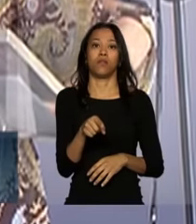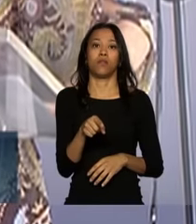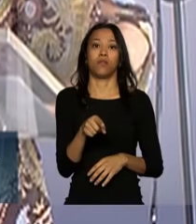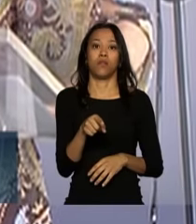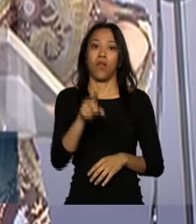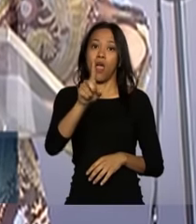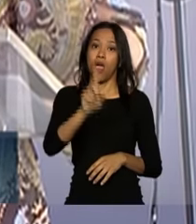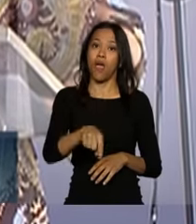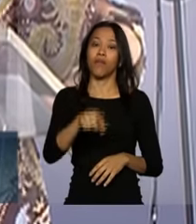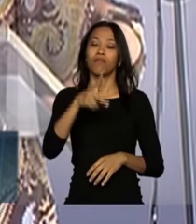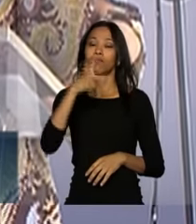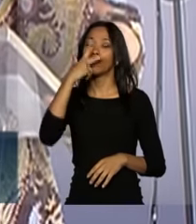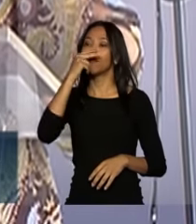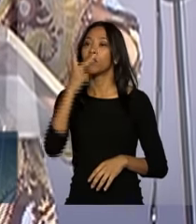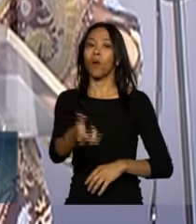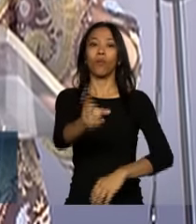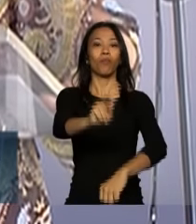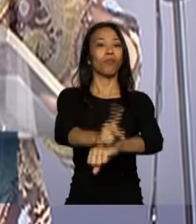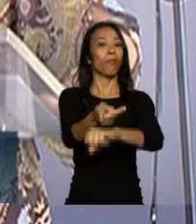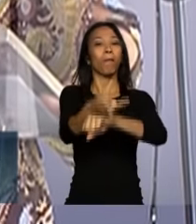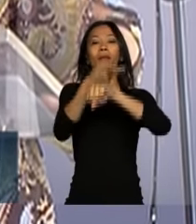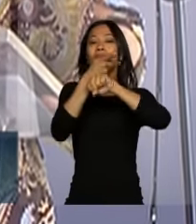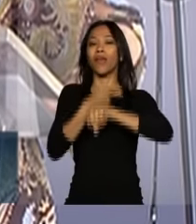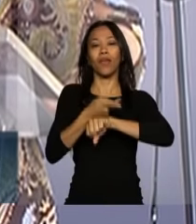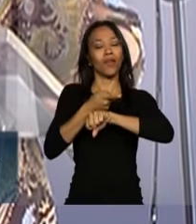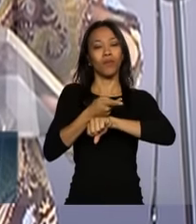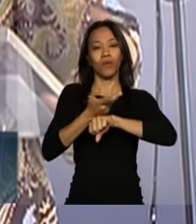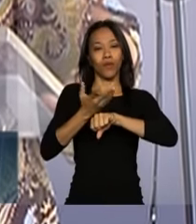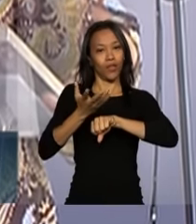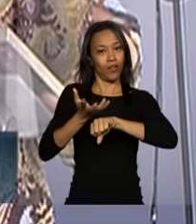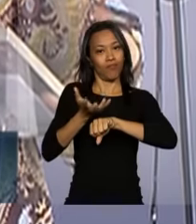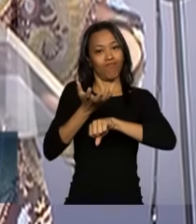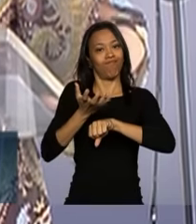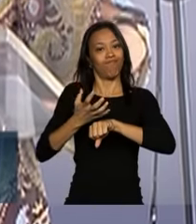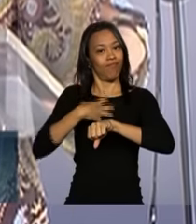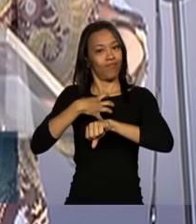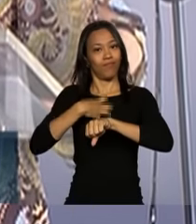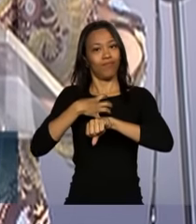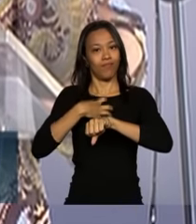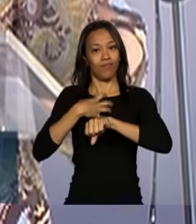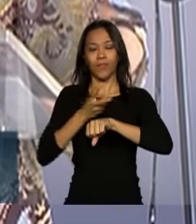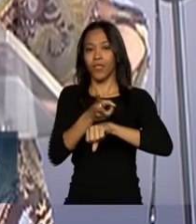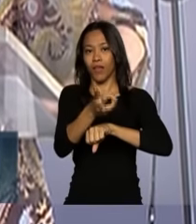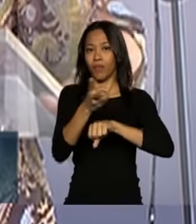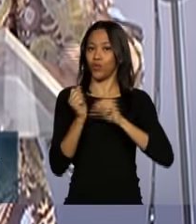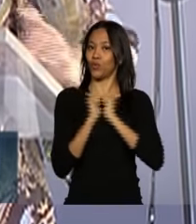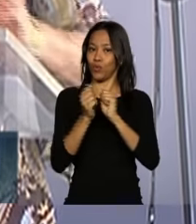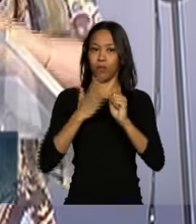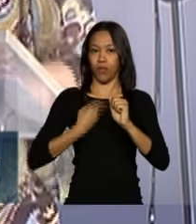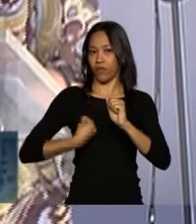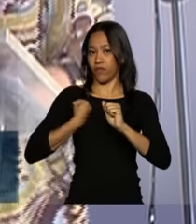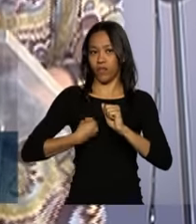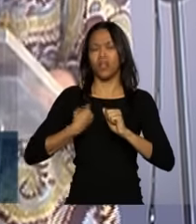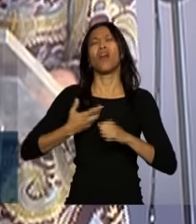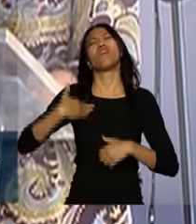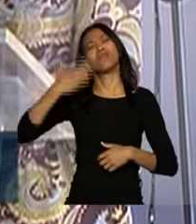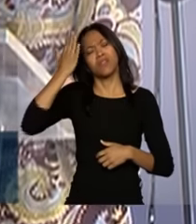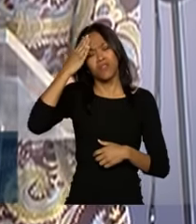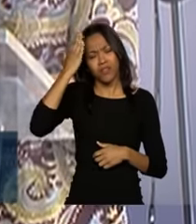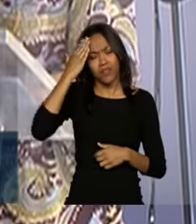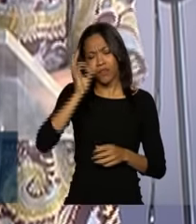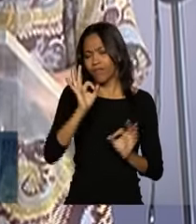esse é um prêmio que eu carrego na minha vida. Eu sei